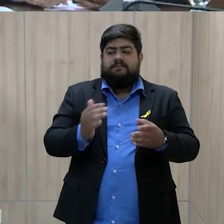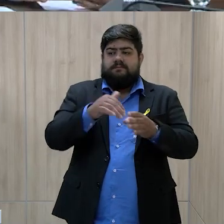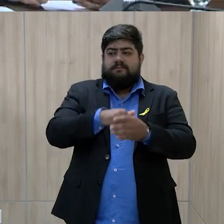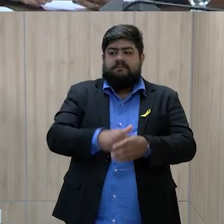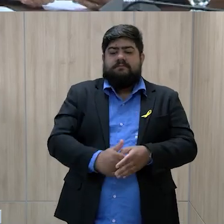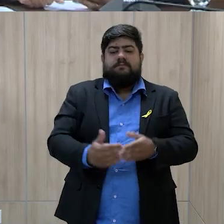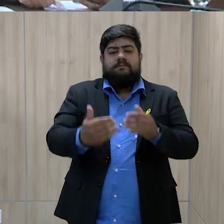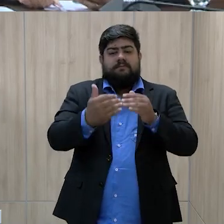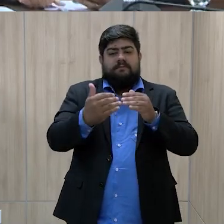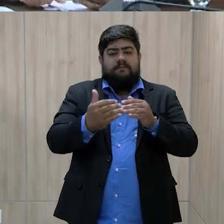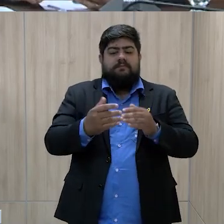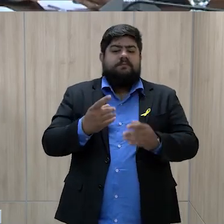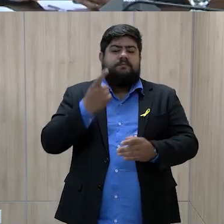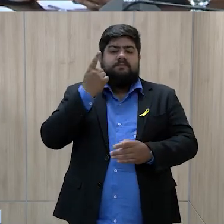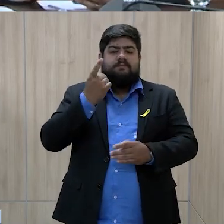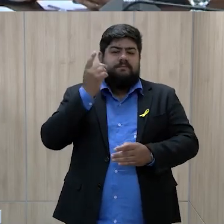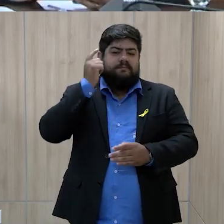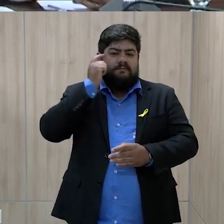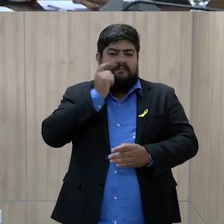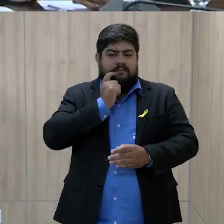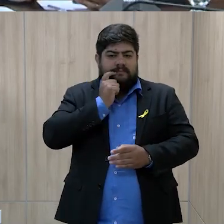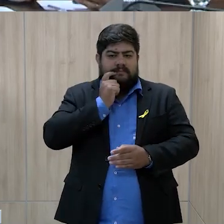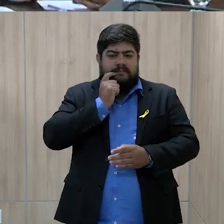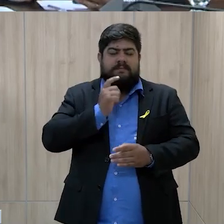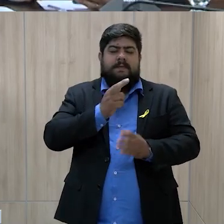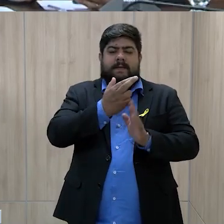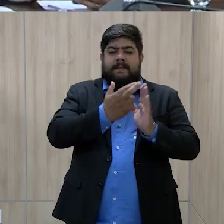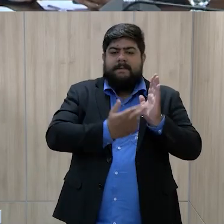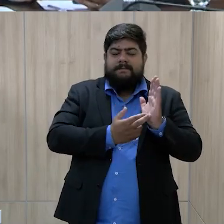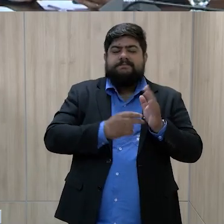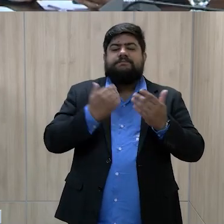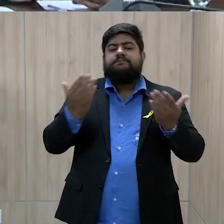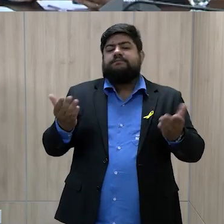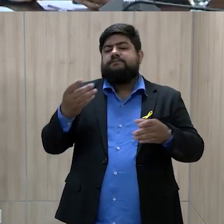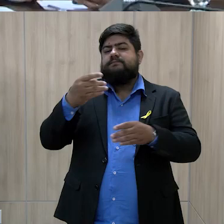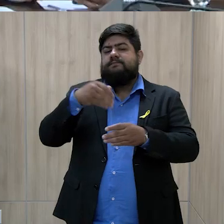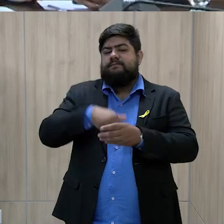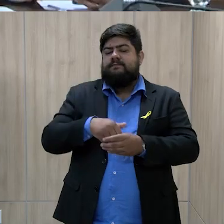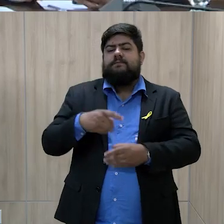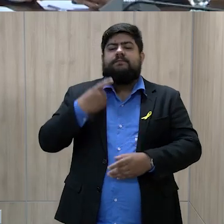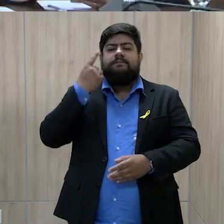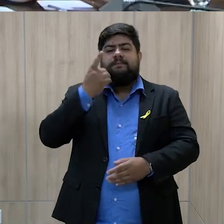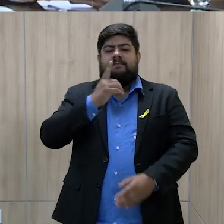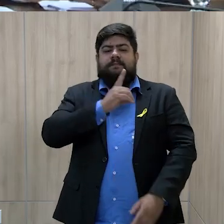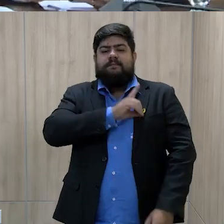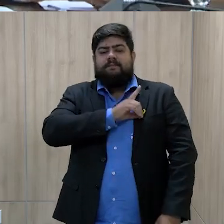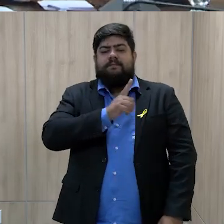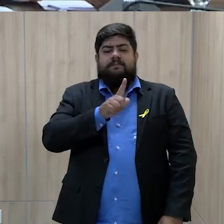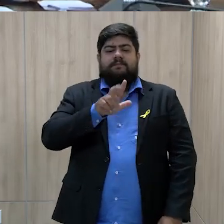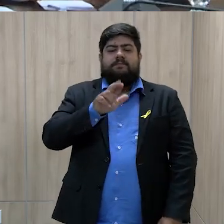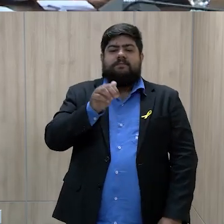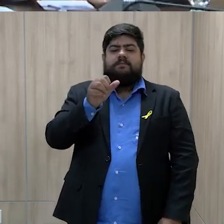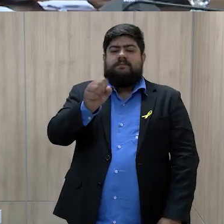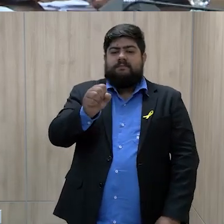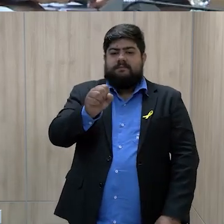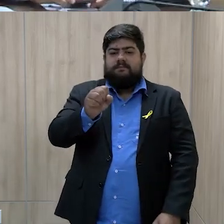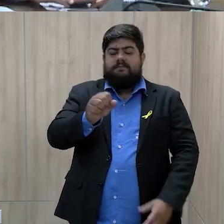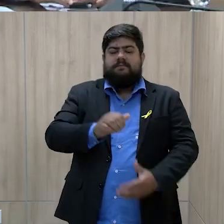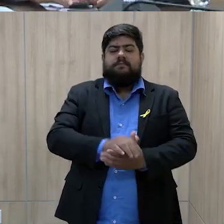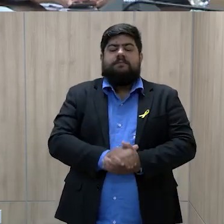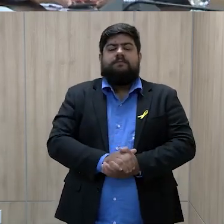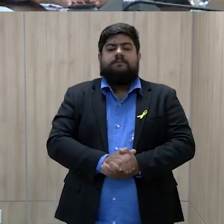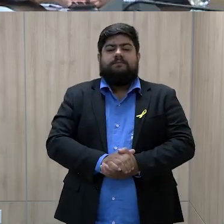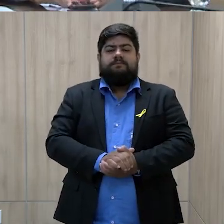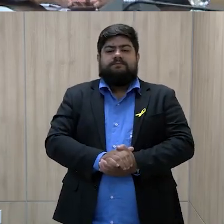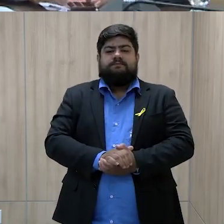com o voto favorável do relator eminente Deputado Laerte Gomes pergunto como vota Deputado Lucas